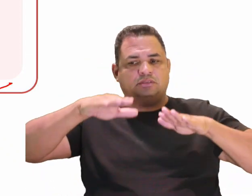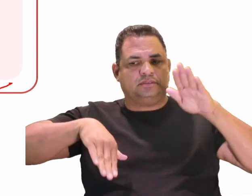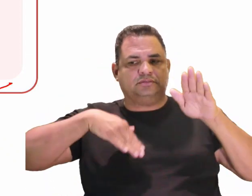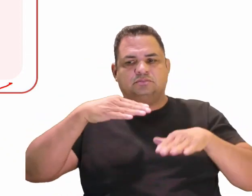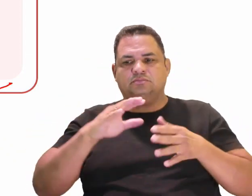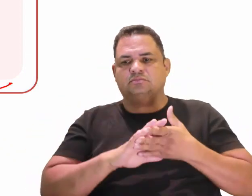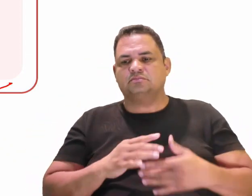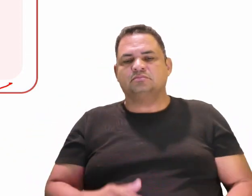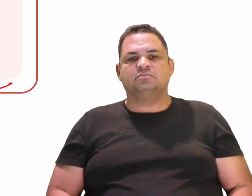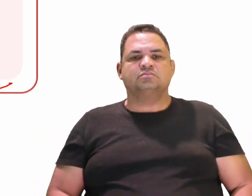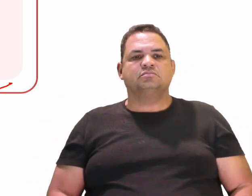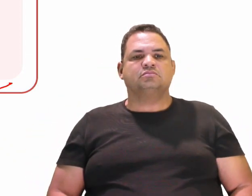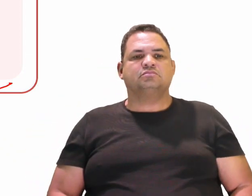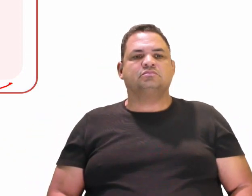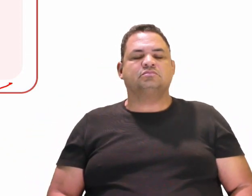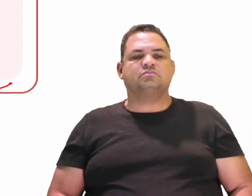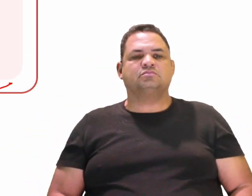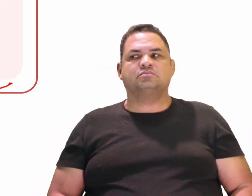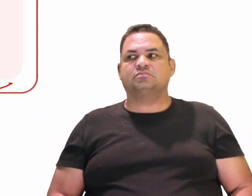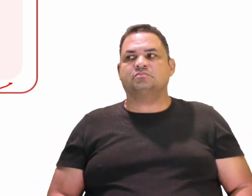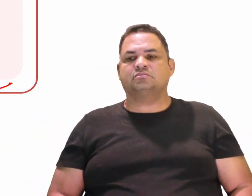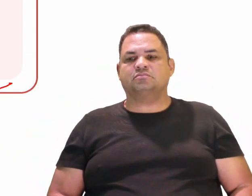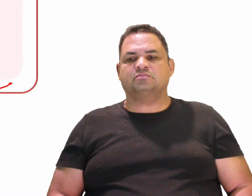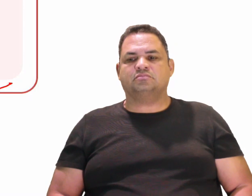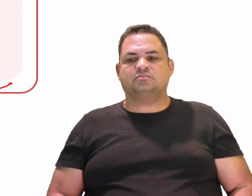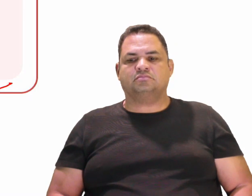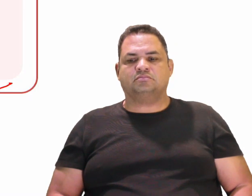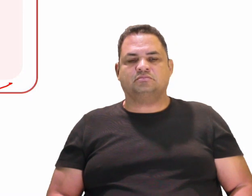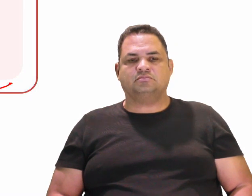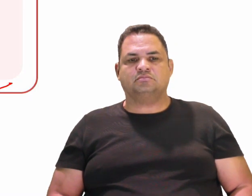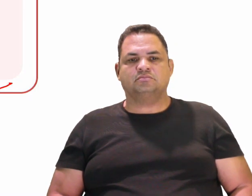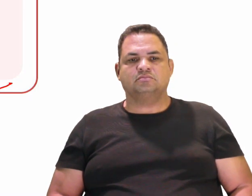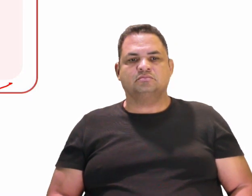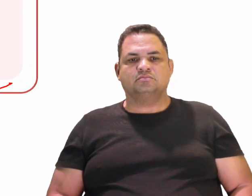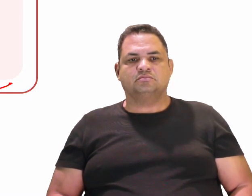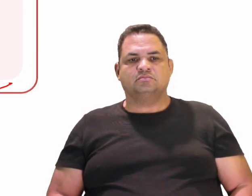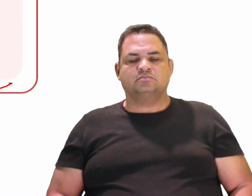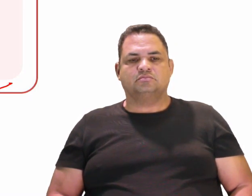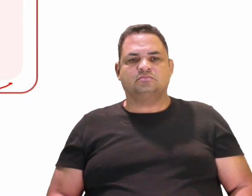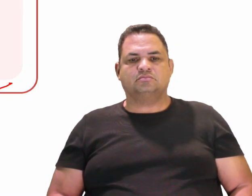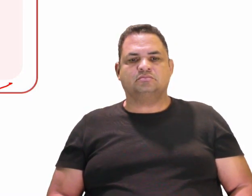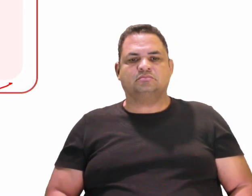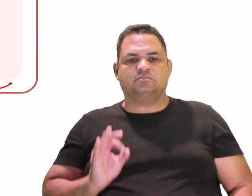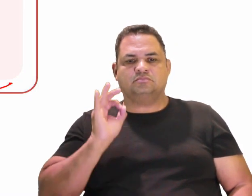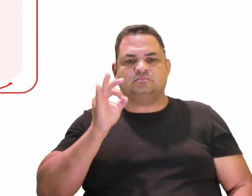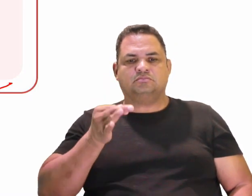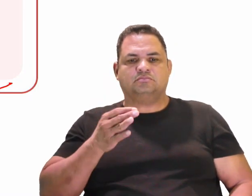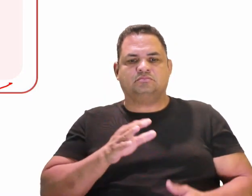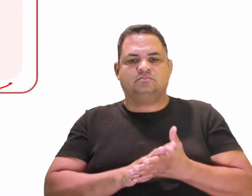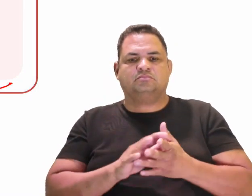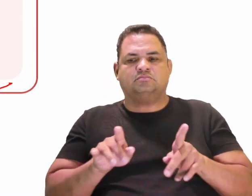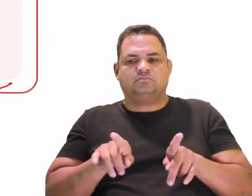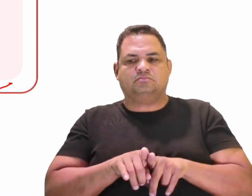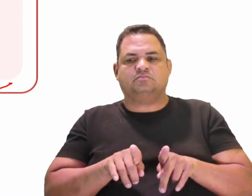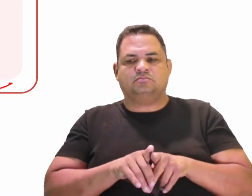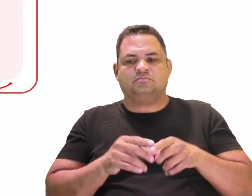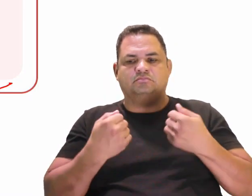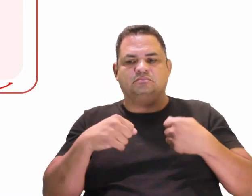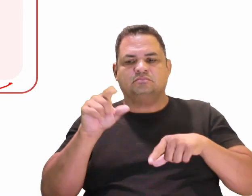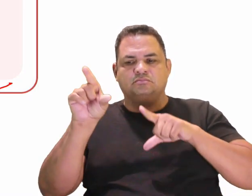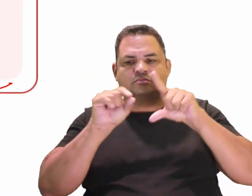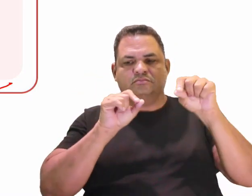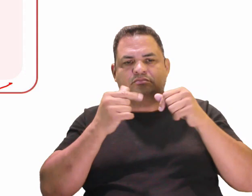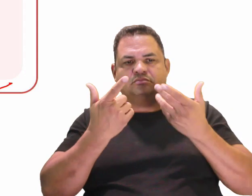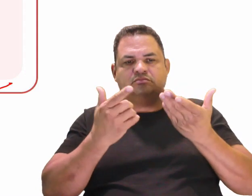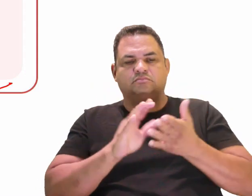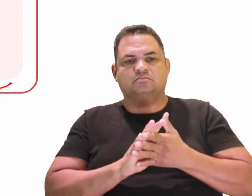que eu posso também escrever assim, cannot, ele juntou, certo? Assim como eu também posso optar por